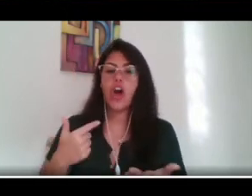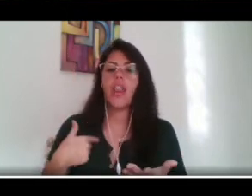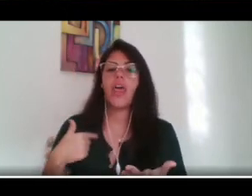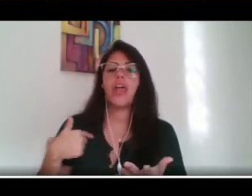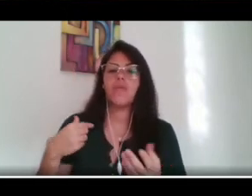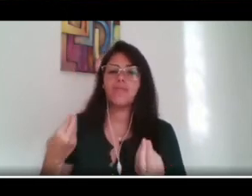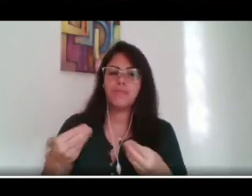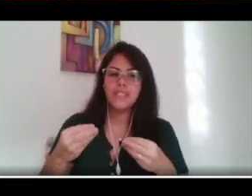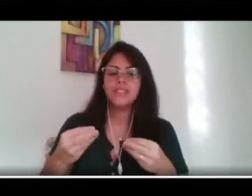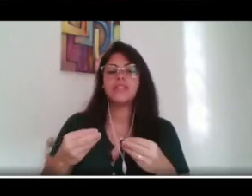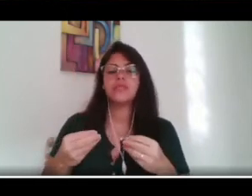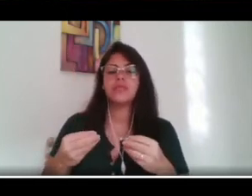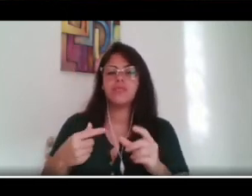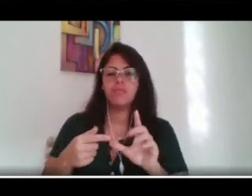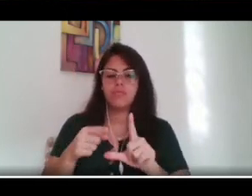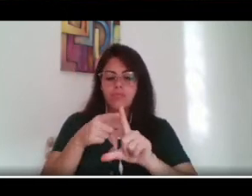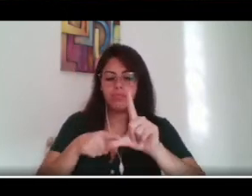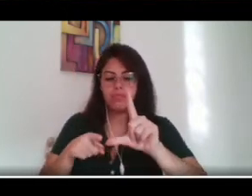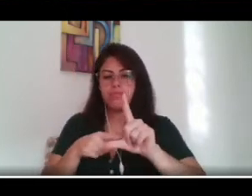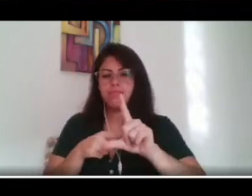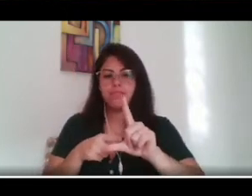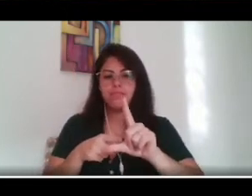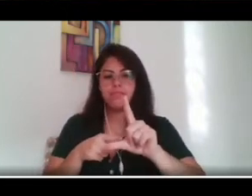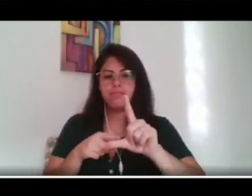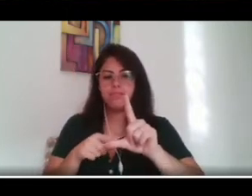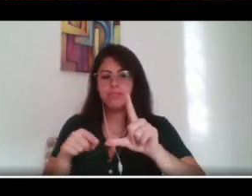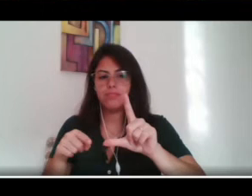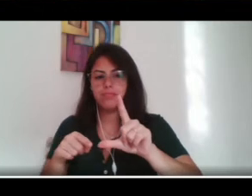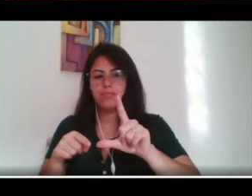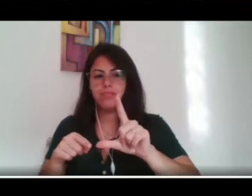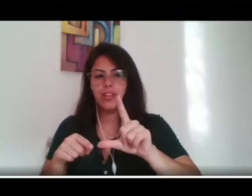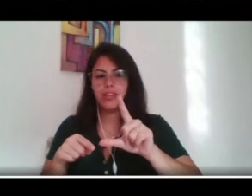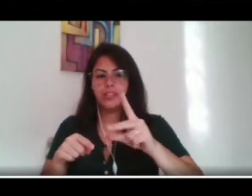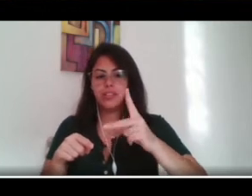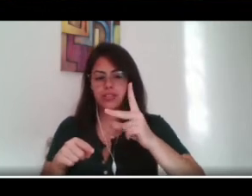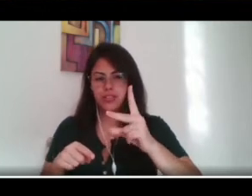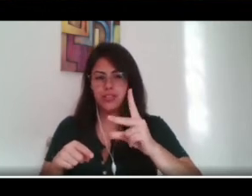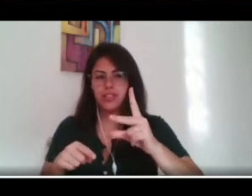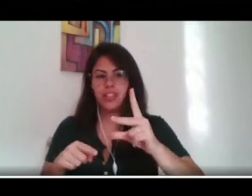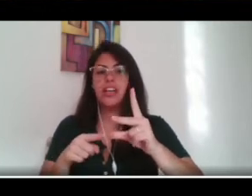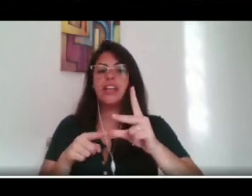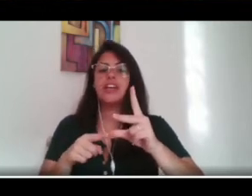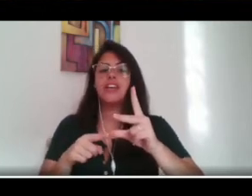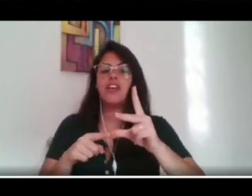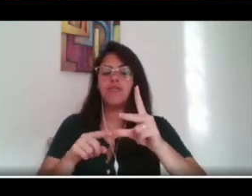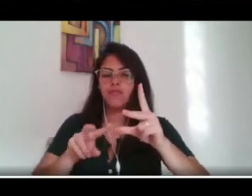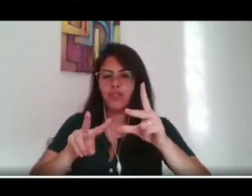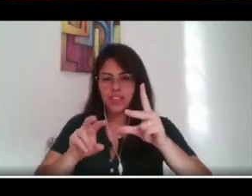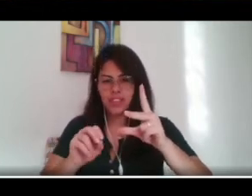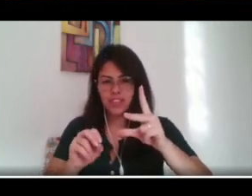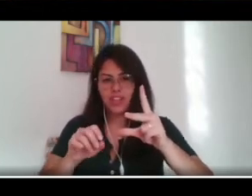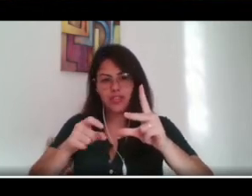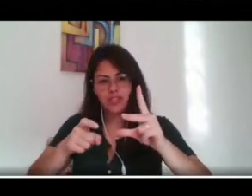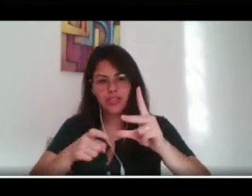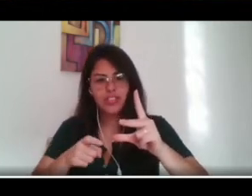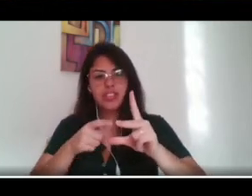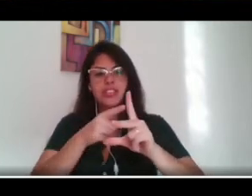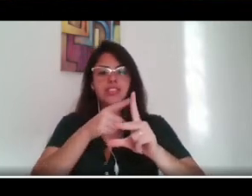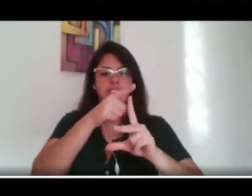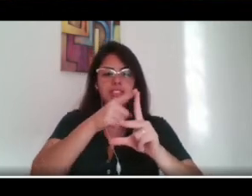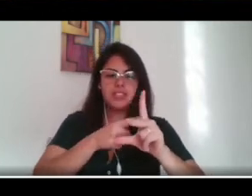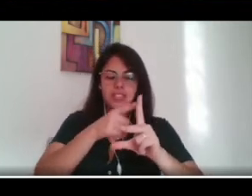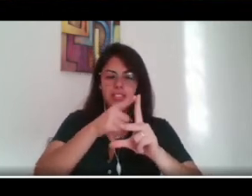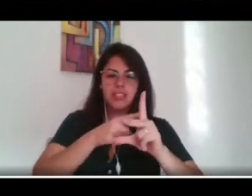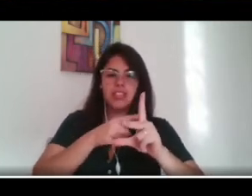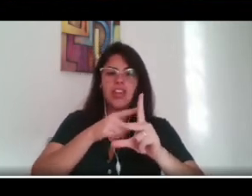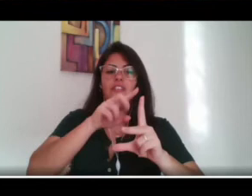um V0Y. Certo? Então, o meu V0Y vai ser igual a um